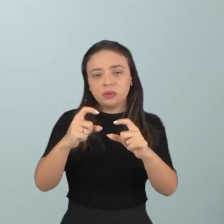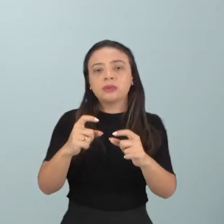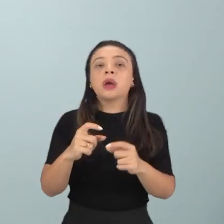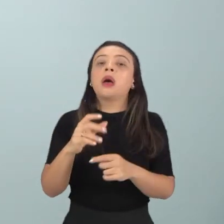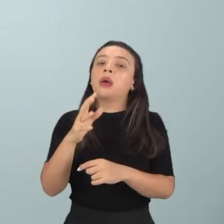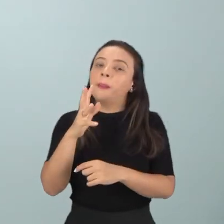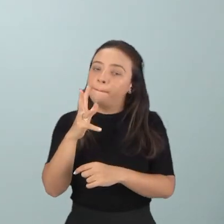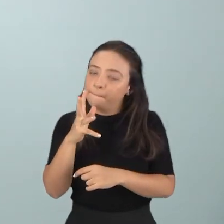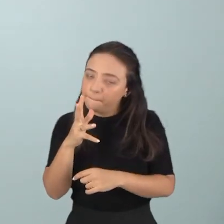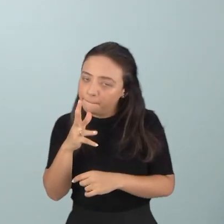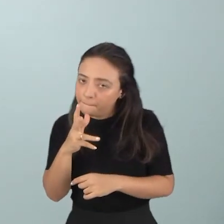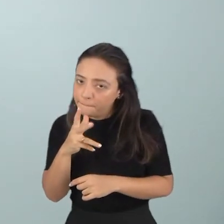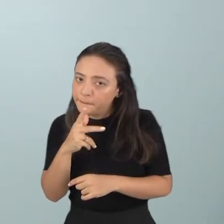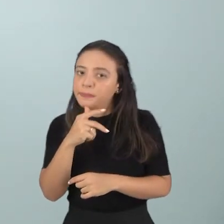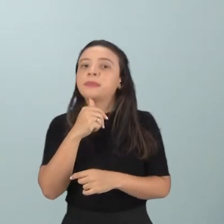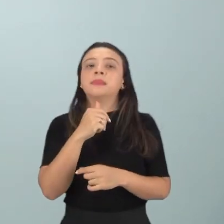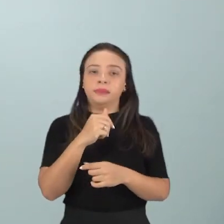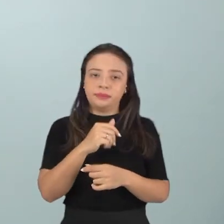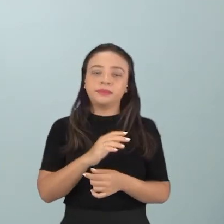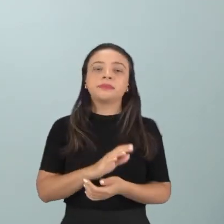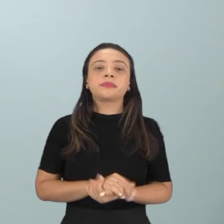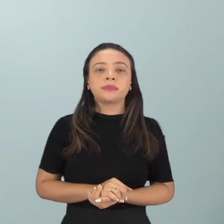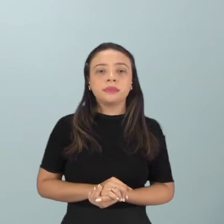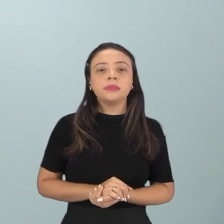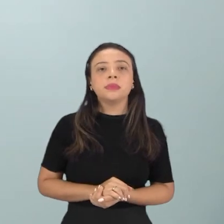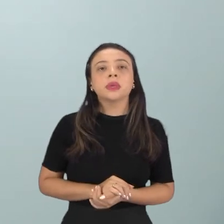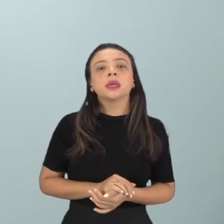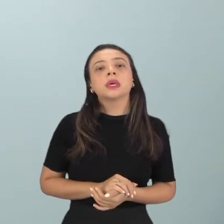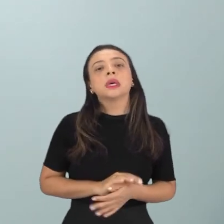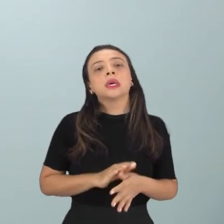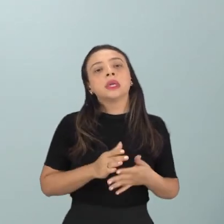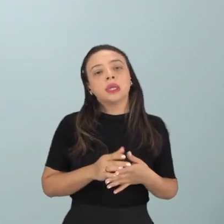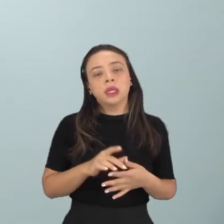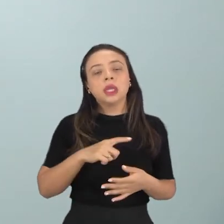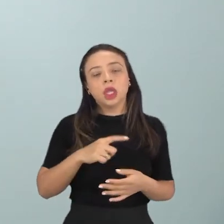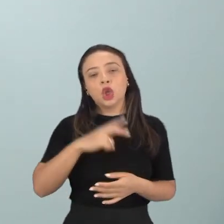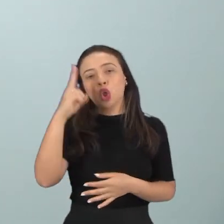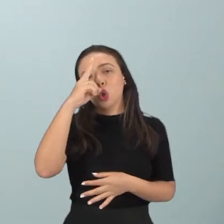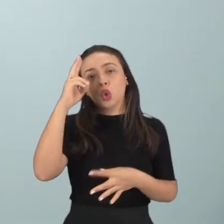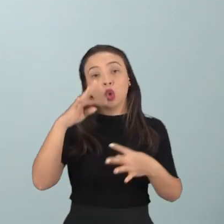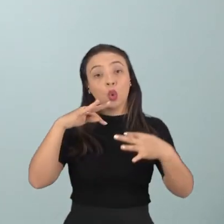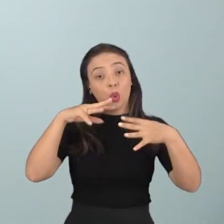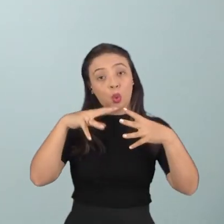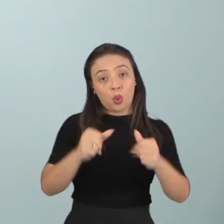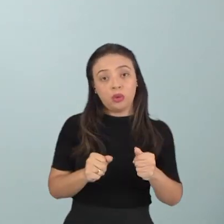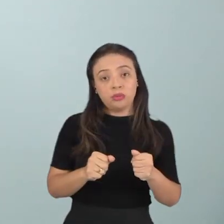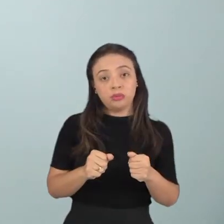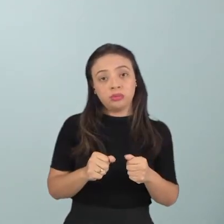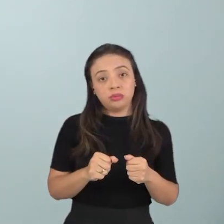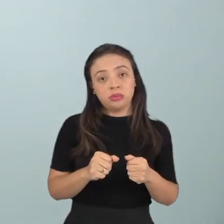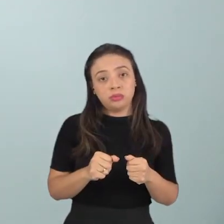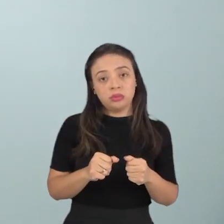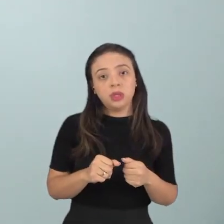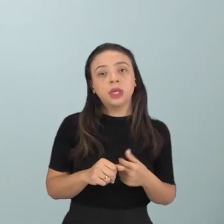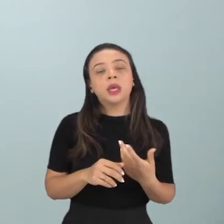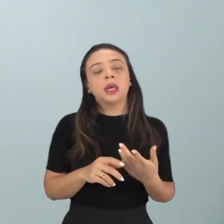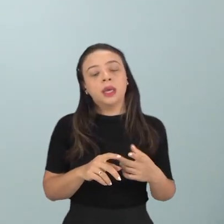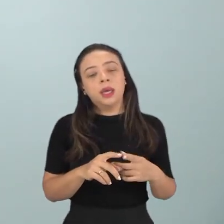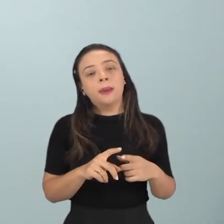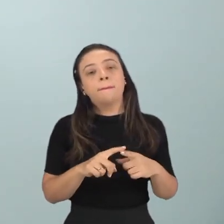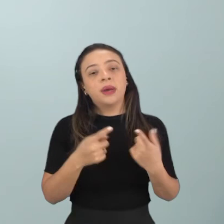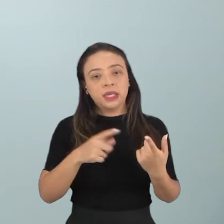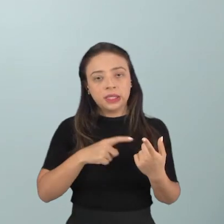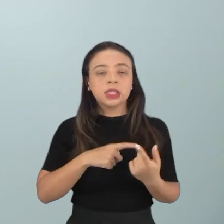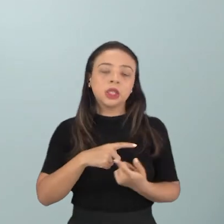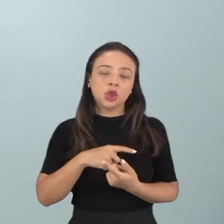ser mais longa ela tem mais que três quadrinhos ela vai dar essa história completa certo apesar de ser longa mas não de páginas